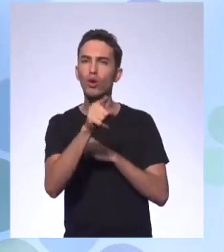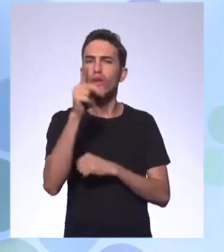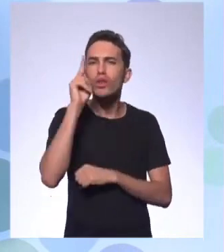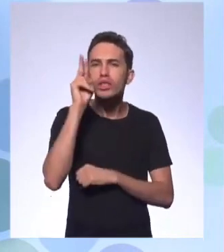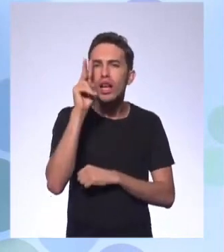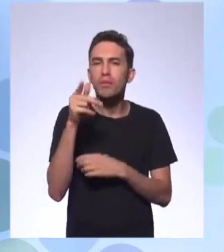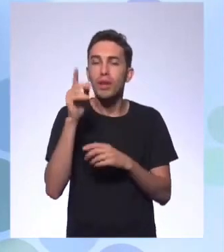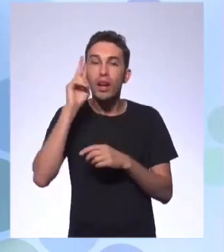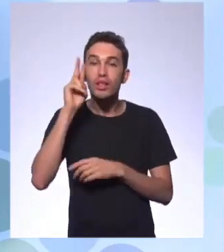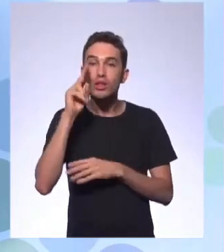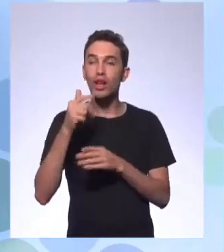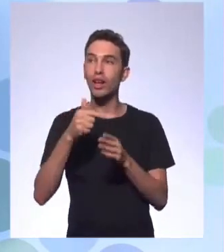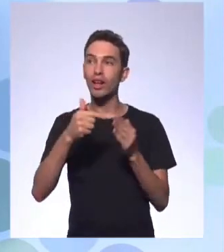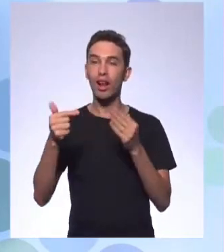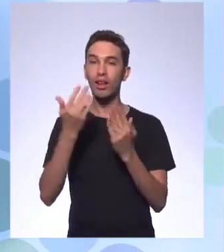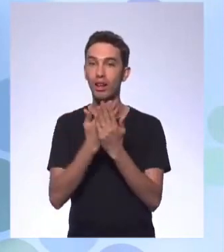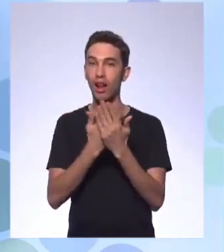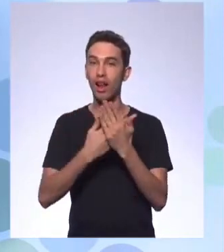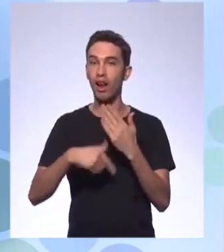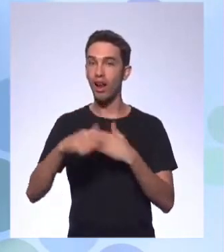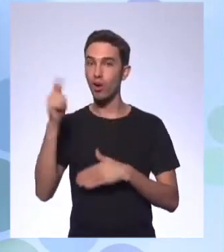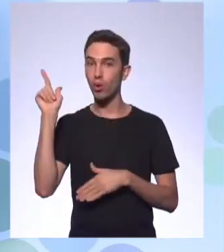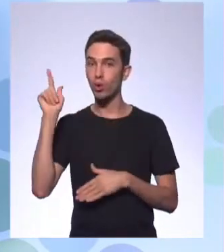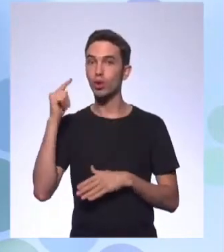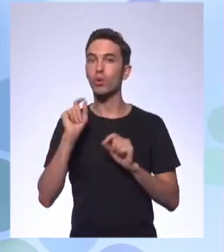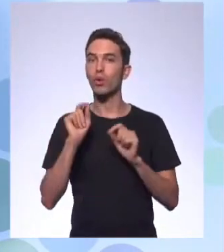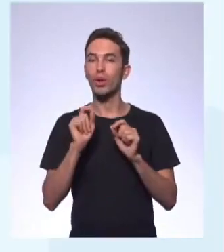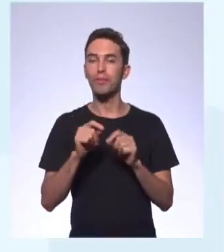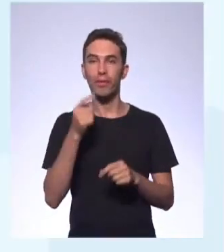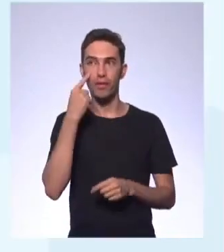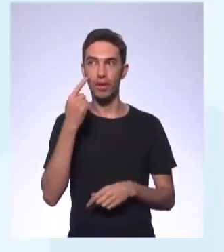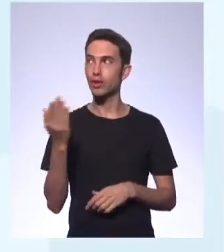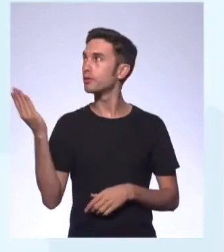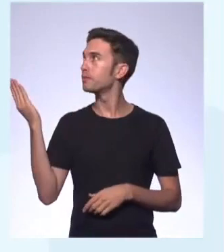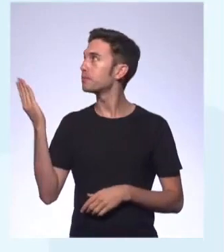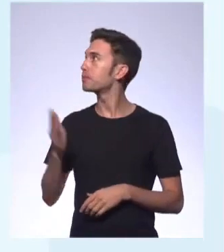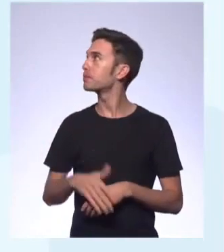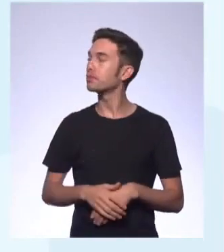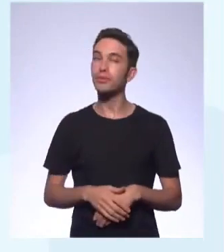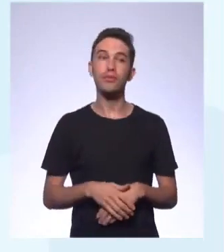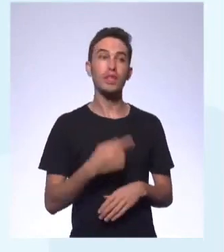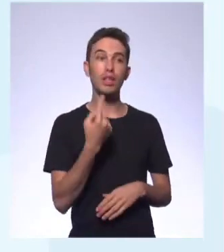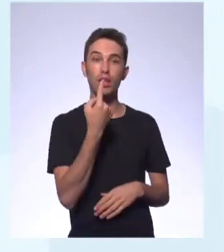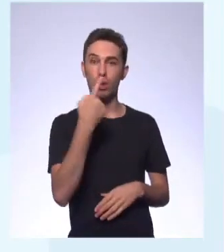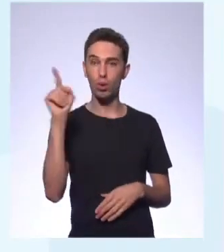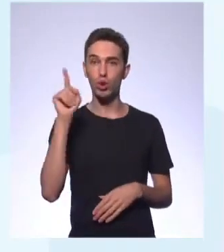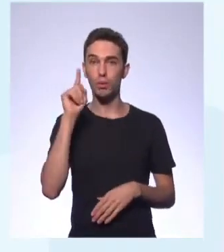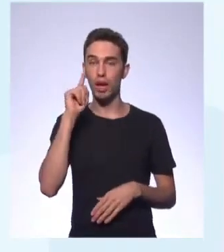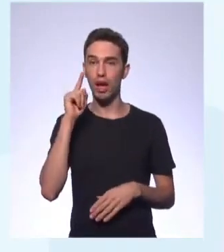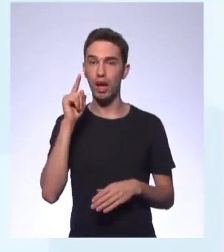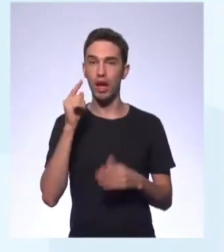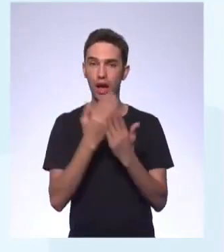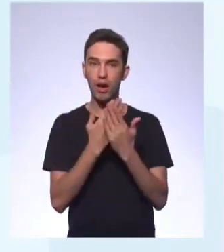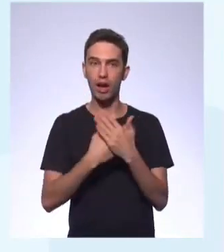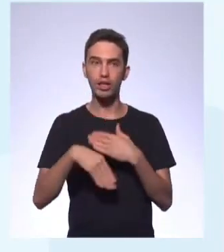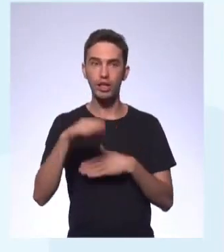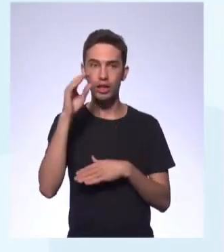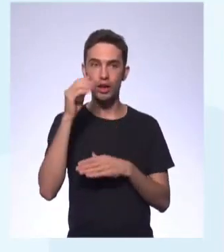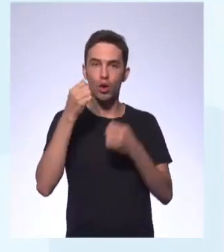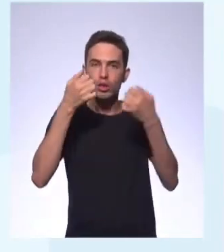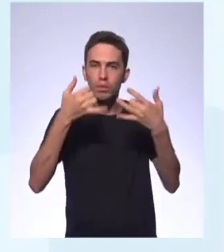estava contando na última aula? Então, na tela. Na última aula, começamos a ler o conto O Único Assassinato